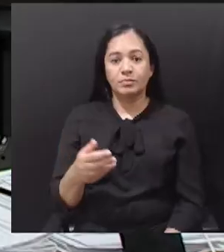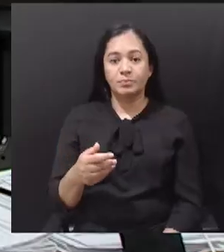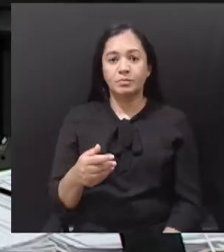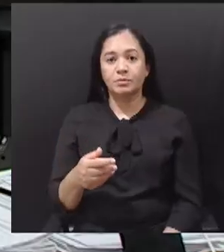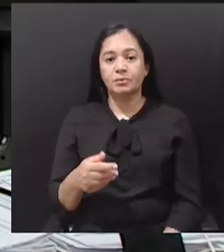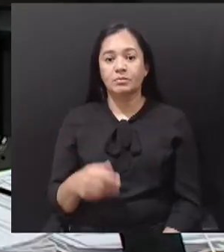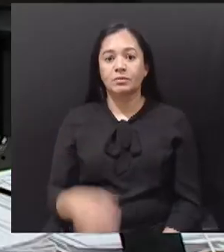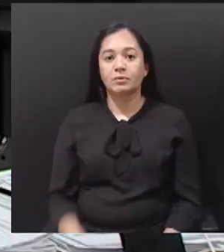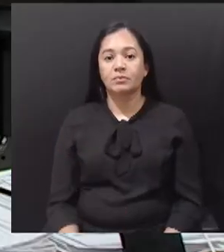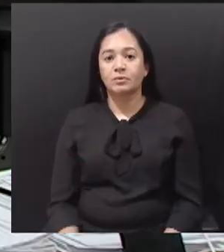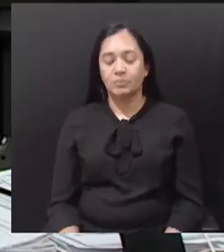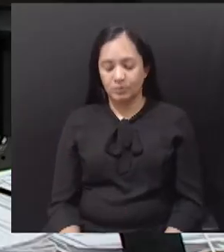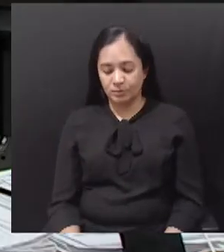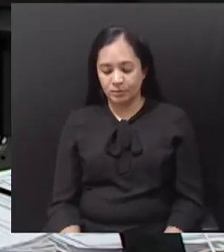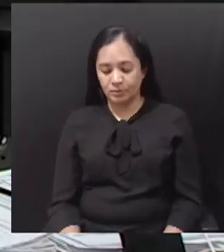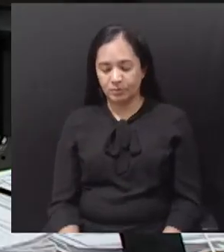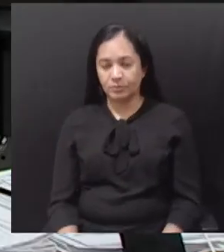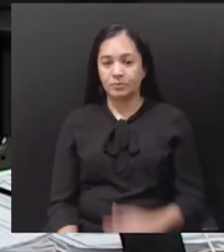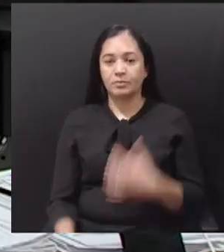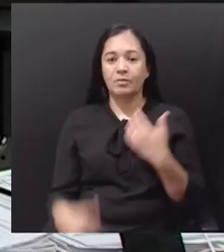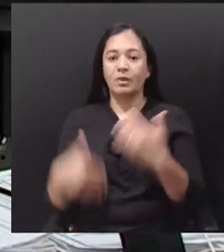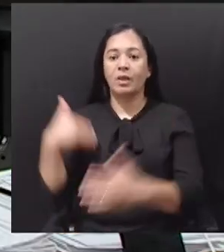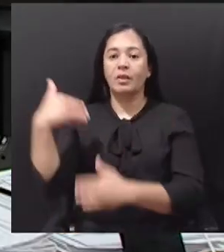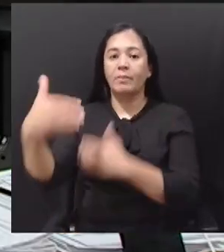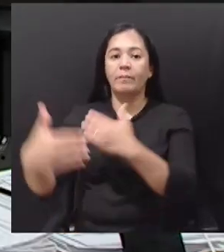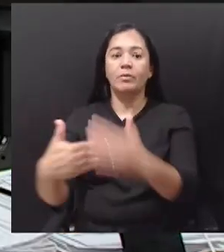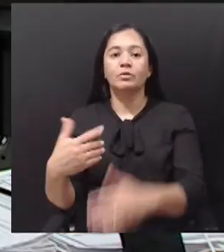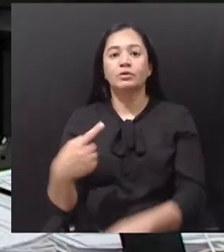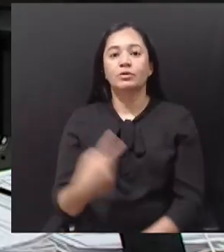E depois ficamos